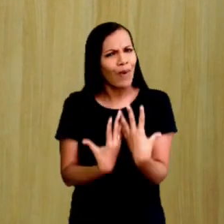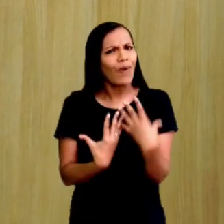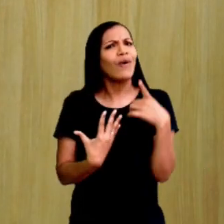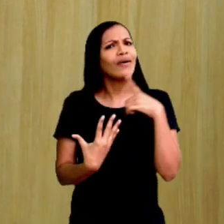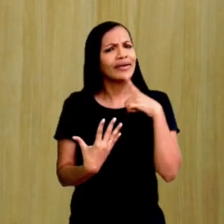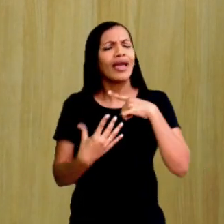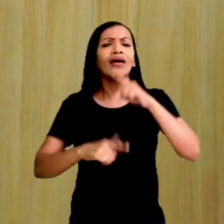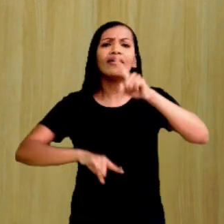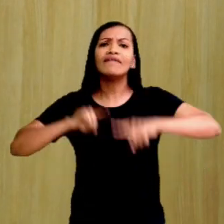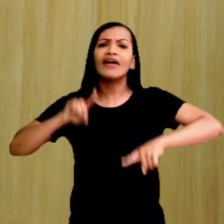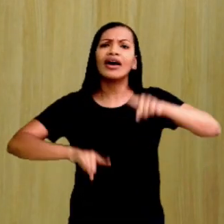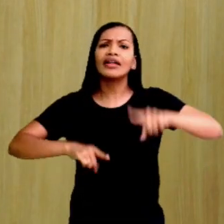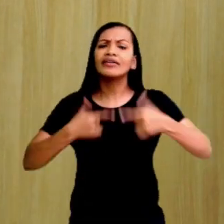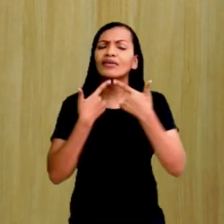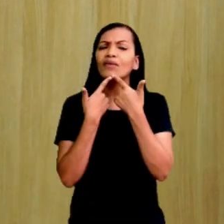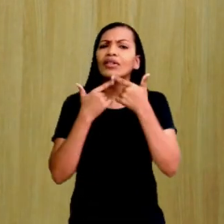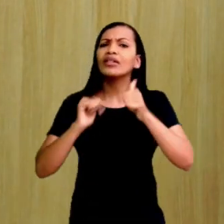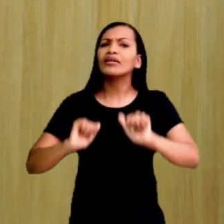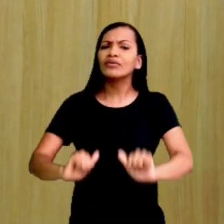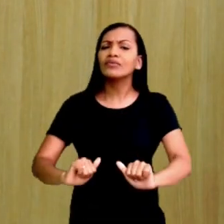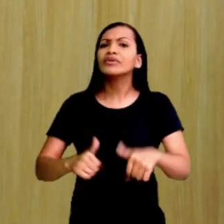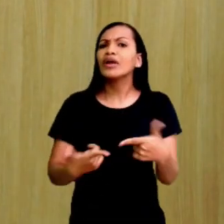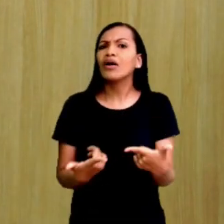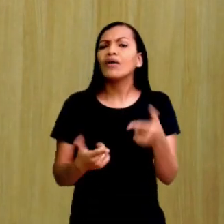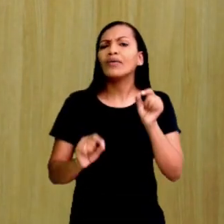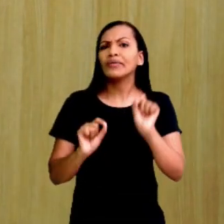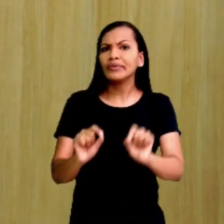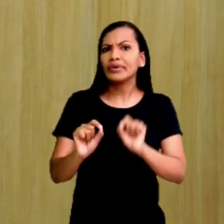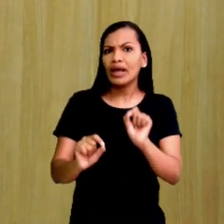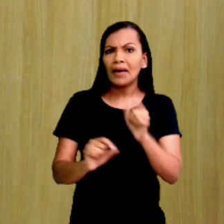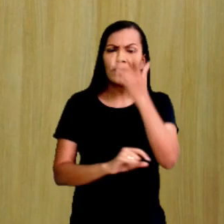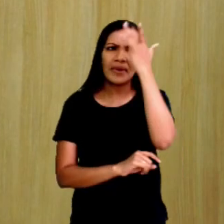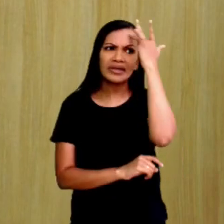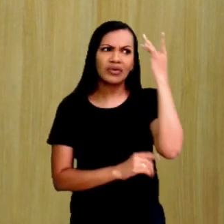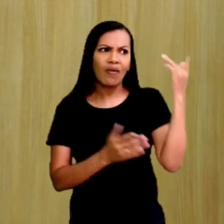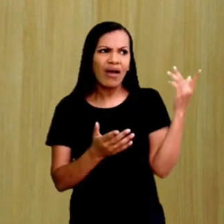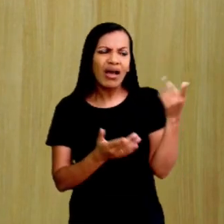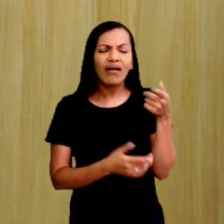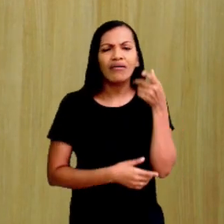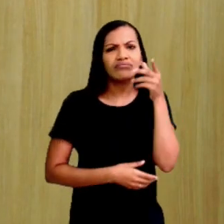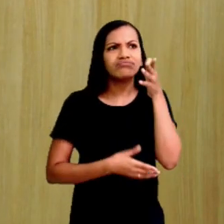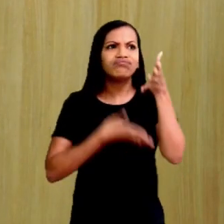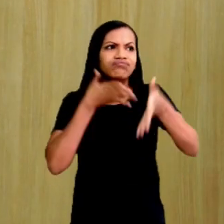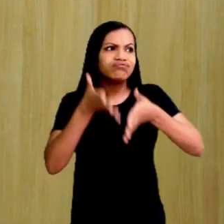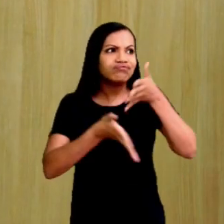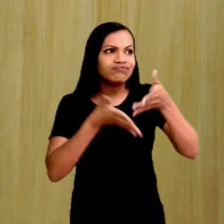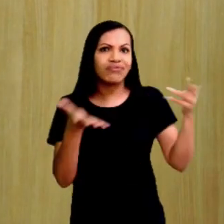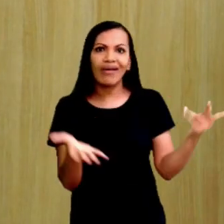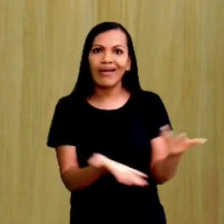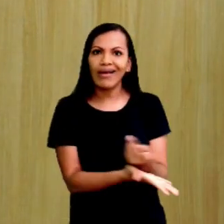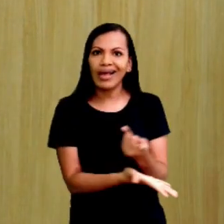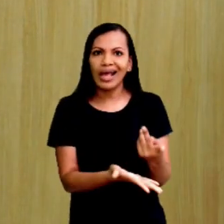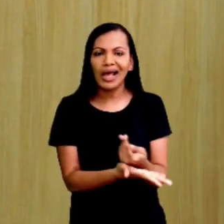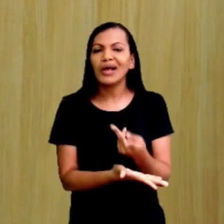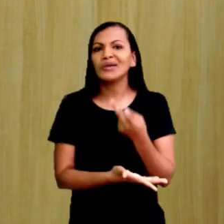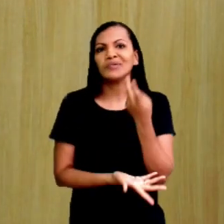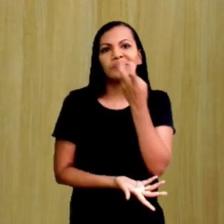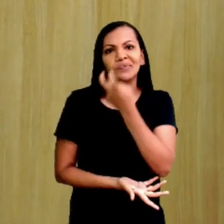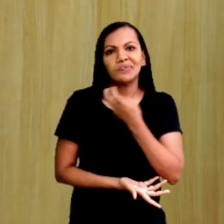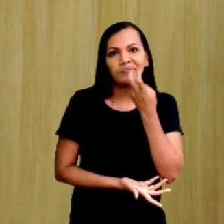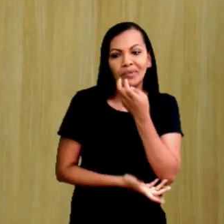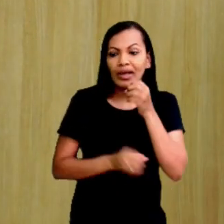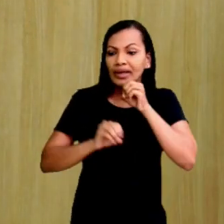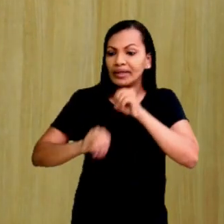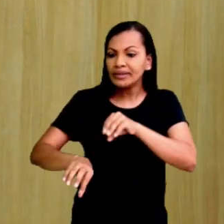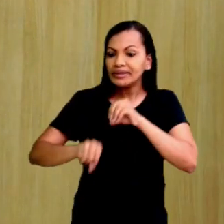variações linguísticas o preconceito com quem fala errado com quem fala inadequado a questão de ensinar